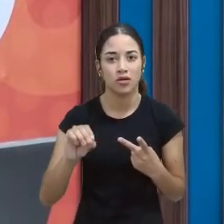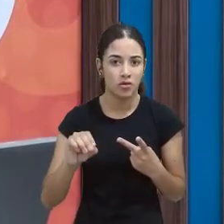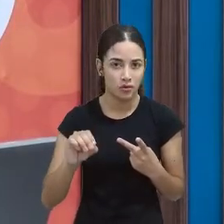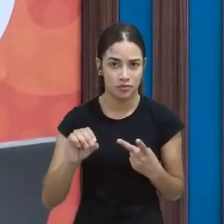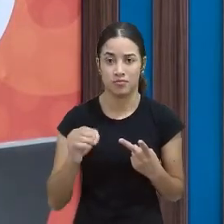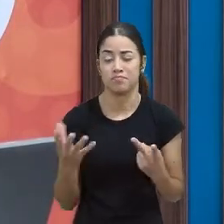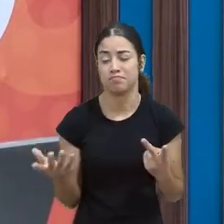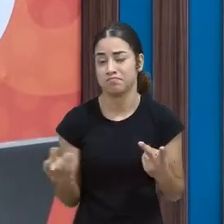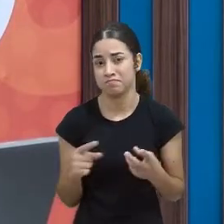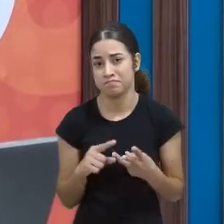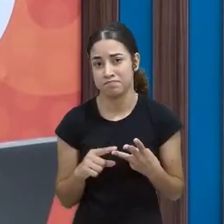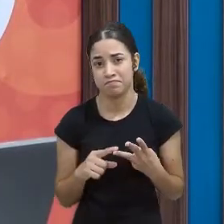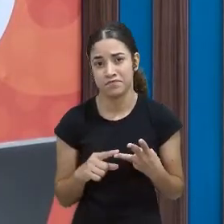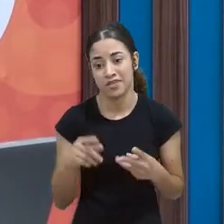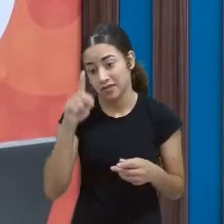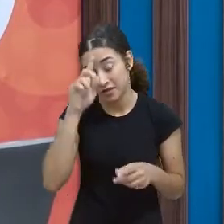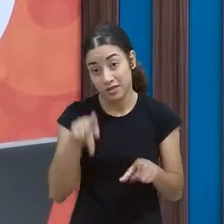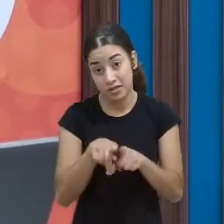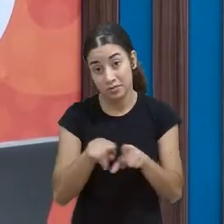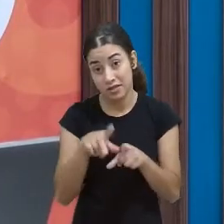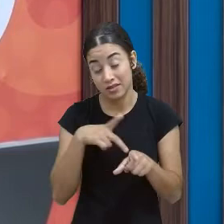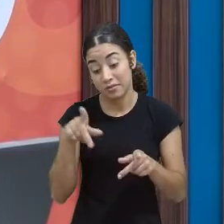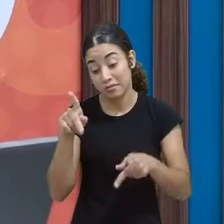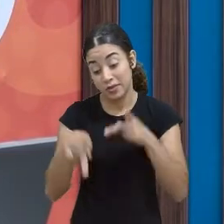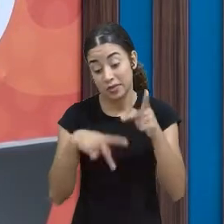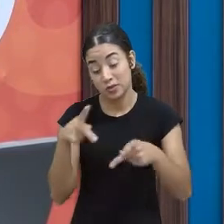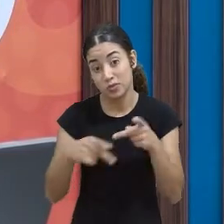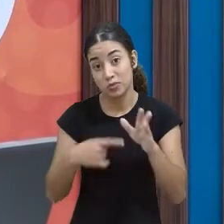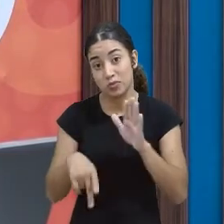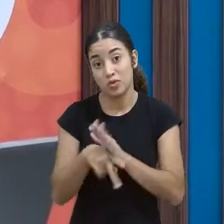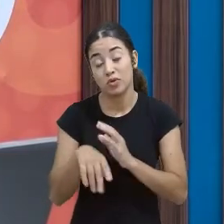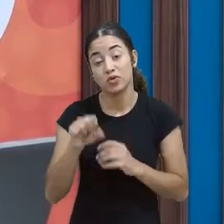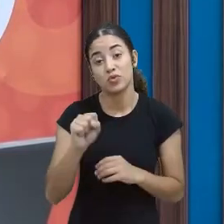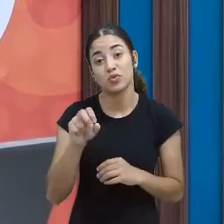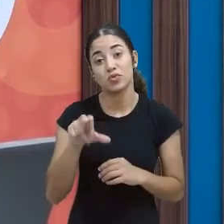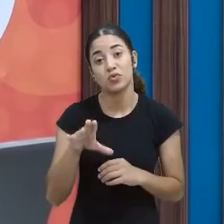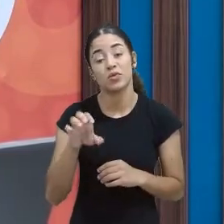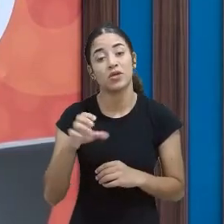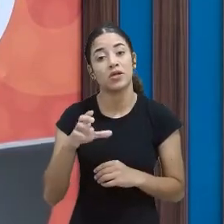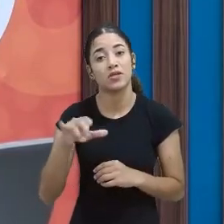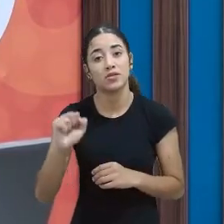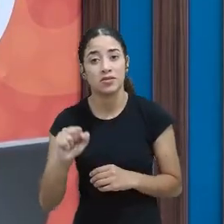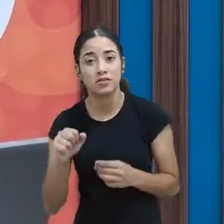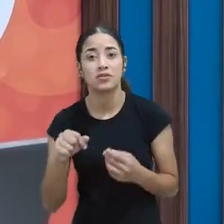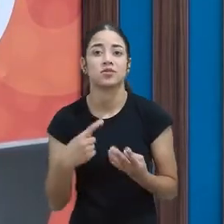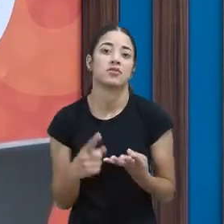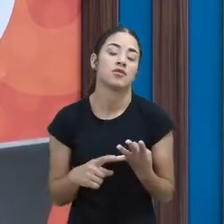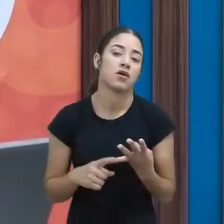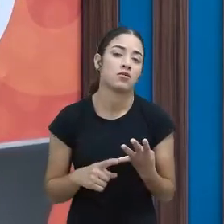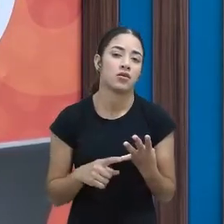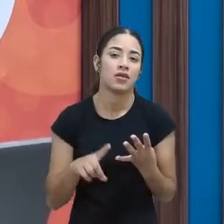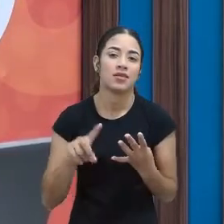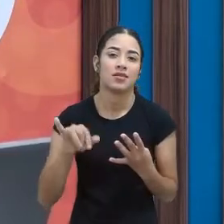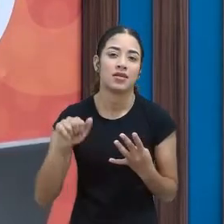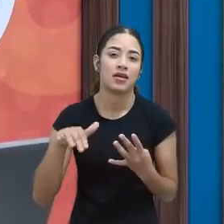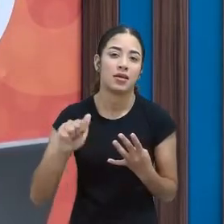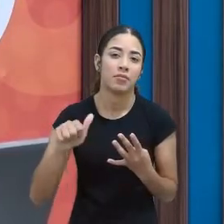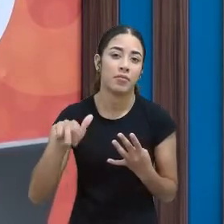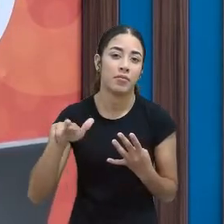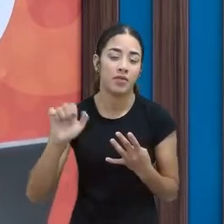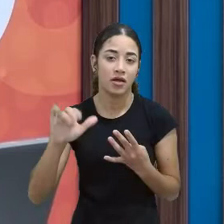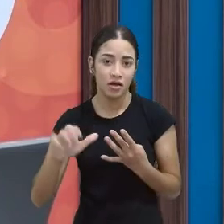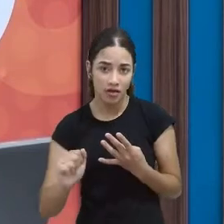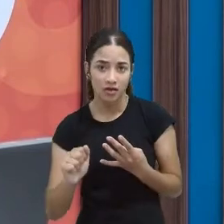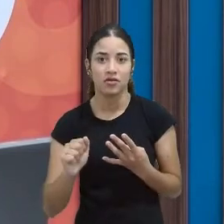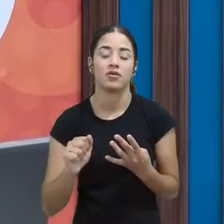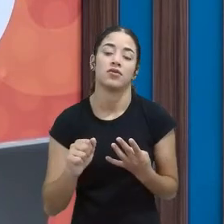imagine, o pessoal da Suécia, Finlândia, Noruega, Dinamarca, os chamados vikings, ou homens